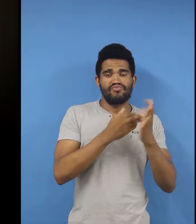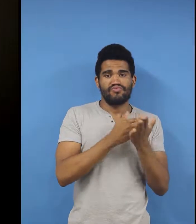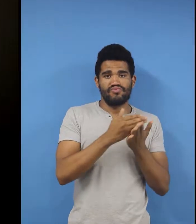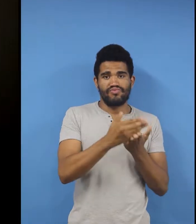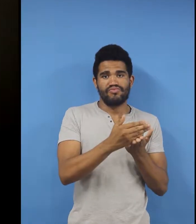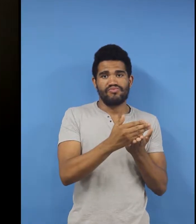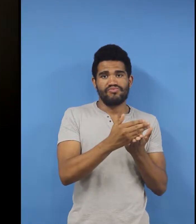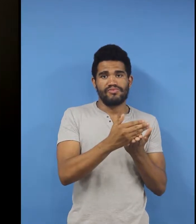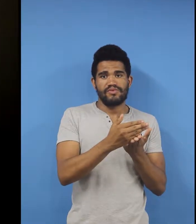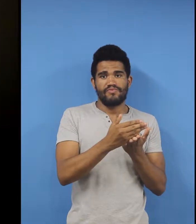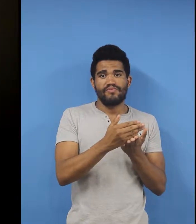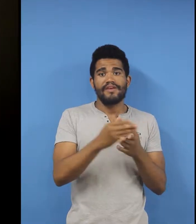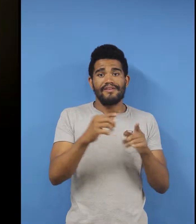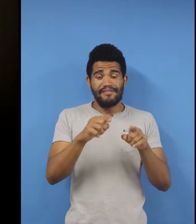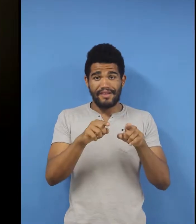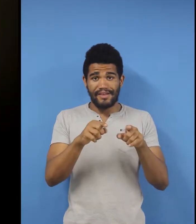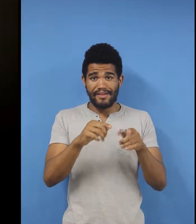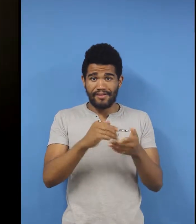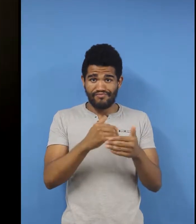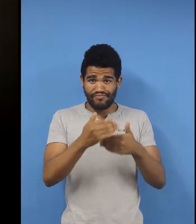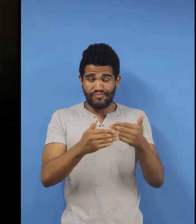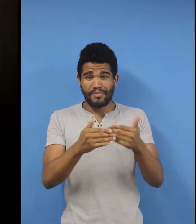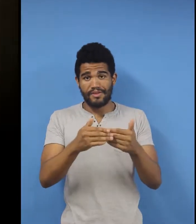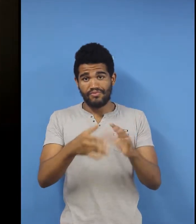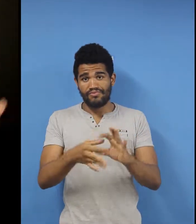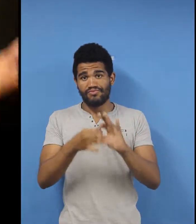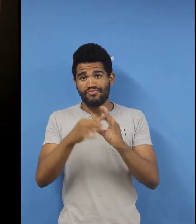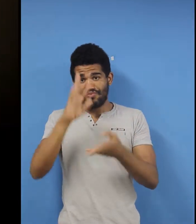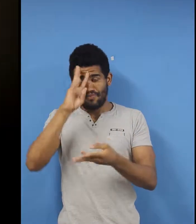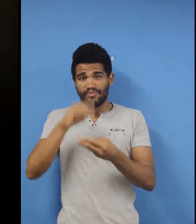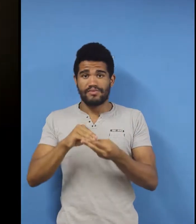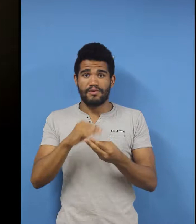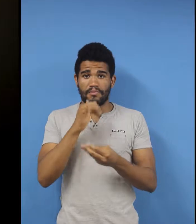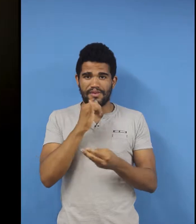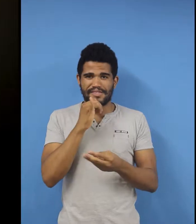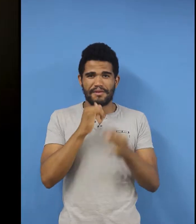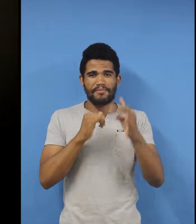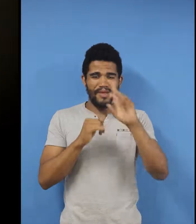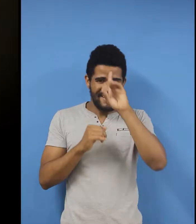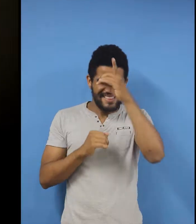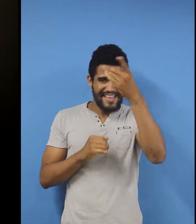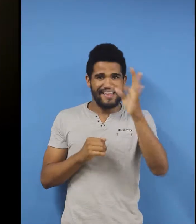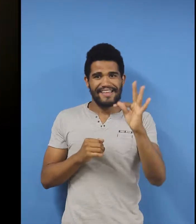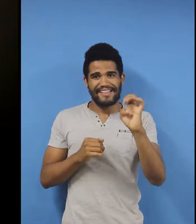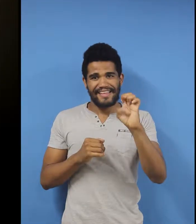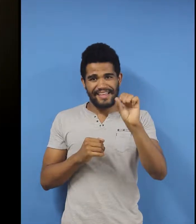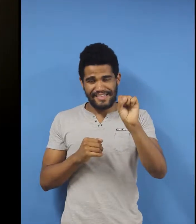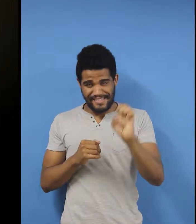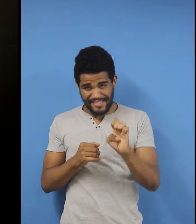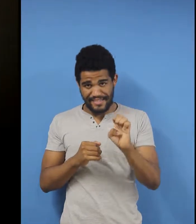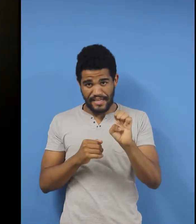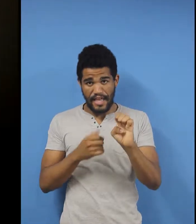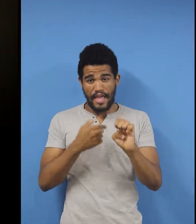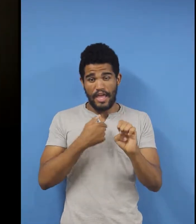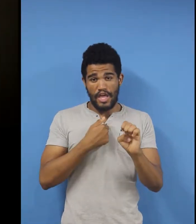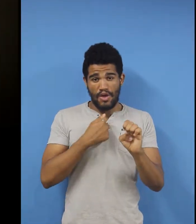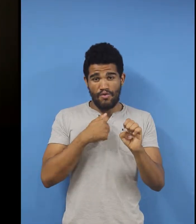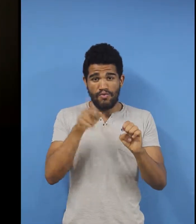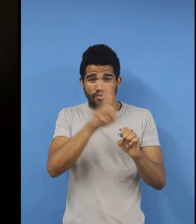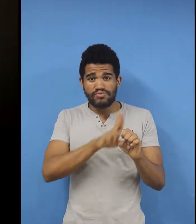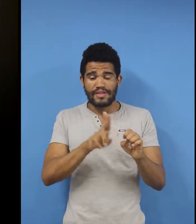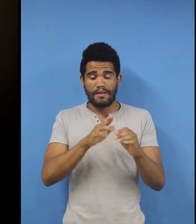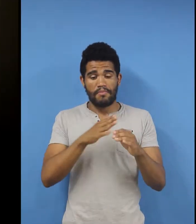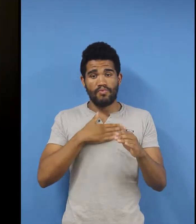completamente conectados. Então, eu tenho uma introdução que vai ter uma tese, baseado nessa tese eu vou tirar os meus argumentos e desenvolver o meu